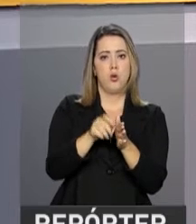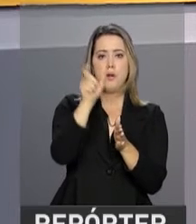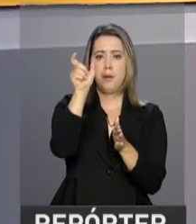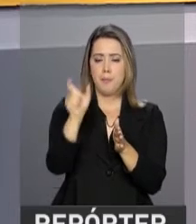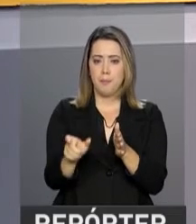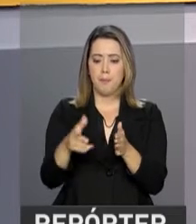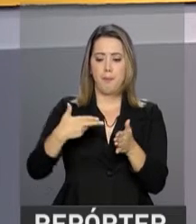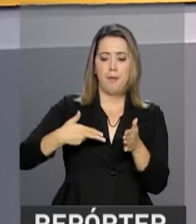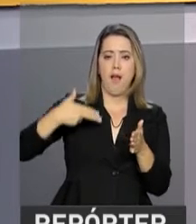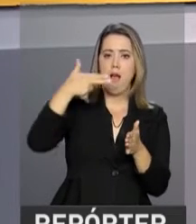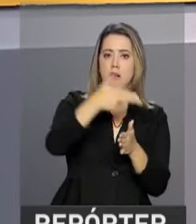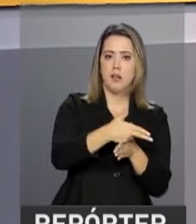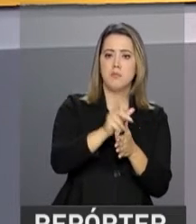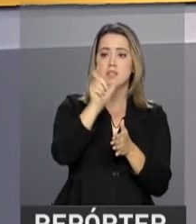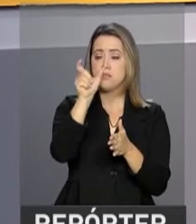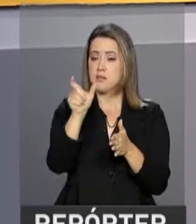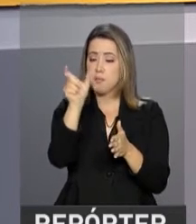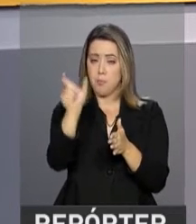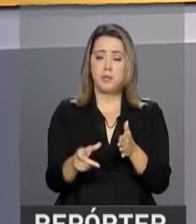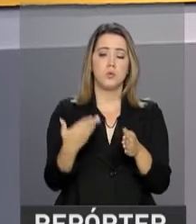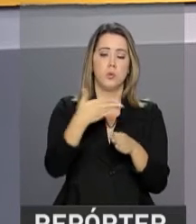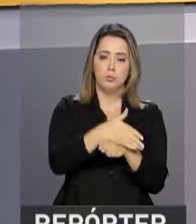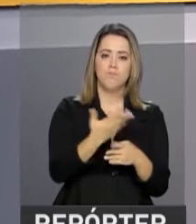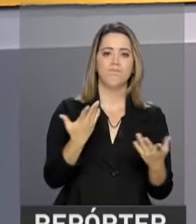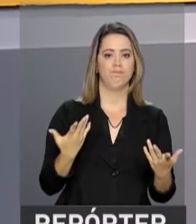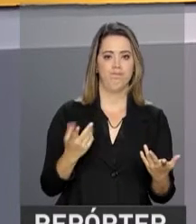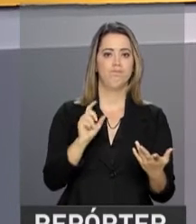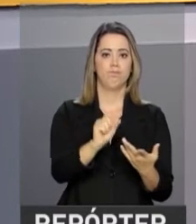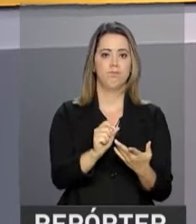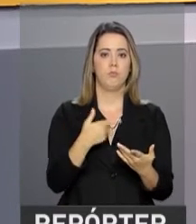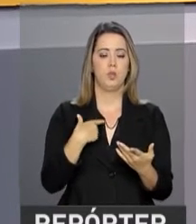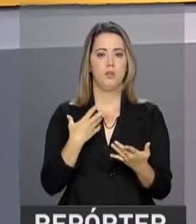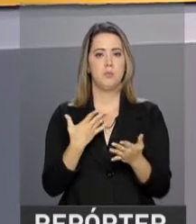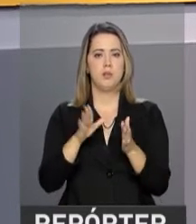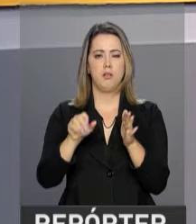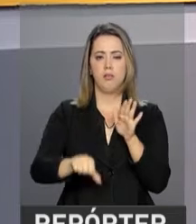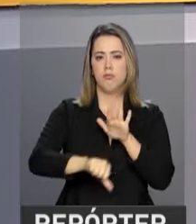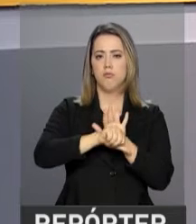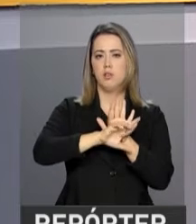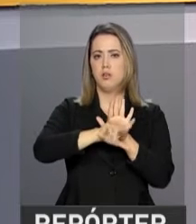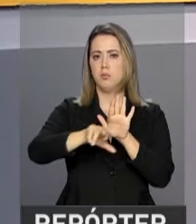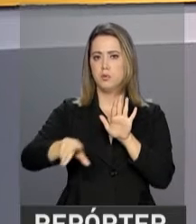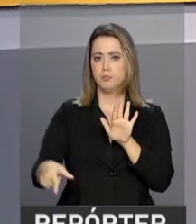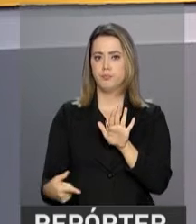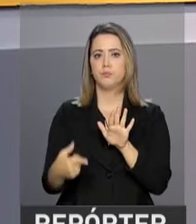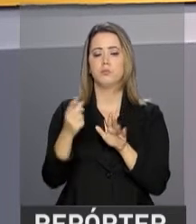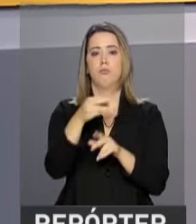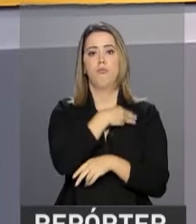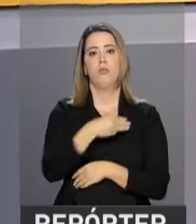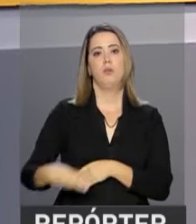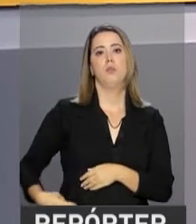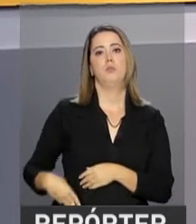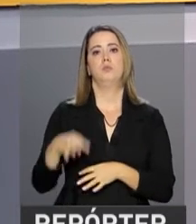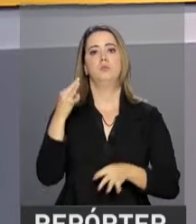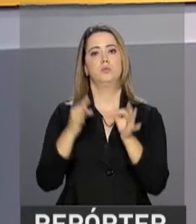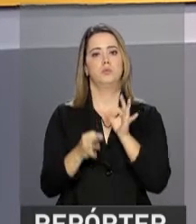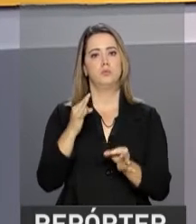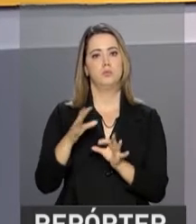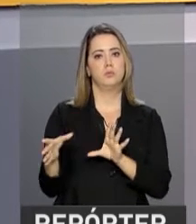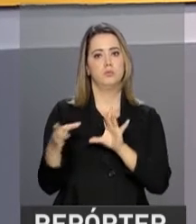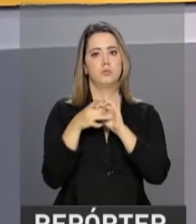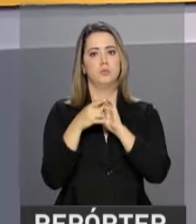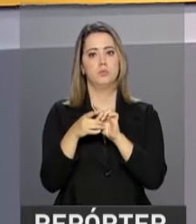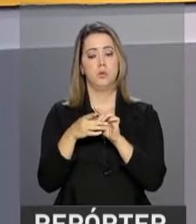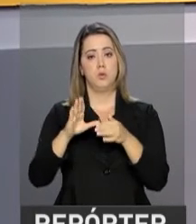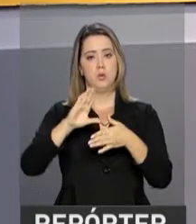crimes financeiros e lavagem de dinheiro o ministro da justiça torquato jardim defendeu a integração regional dos países da américa